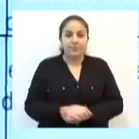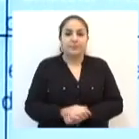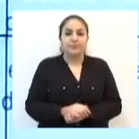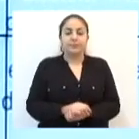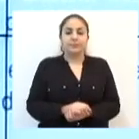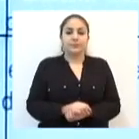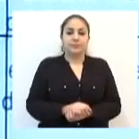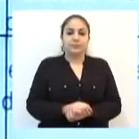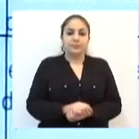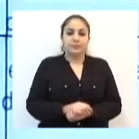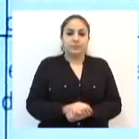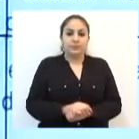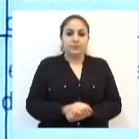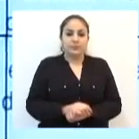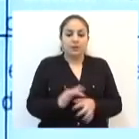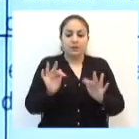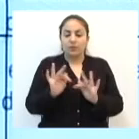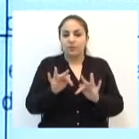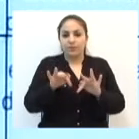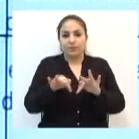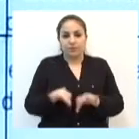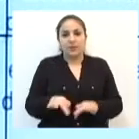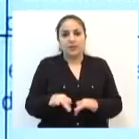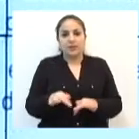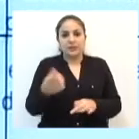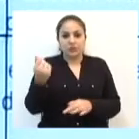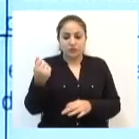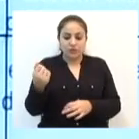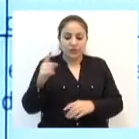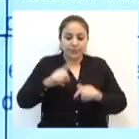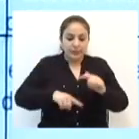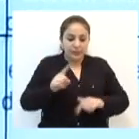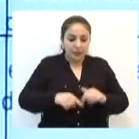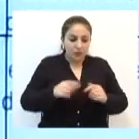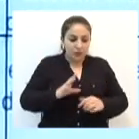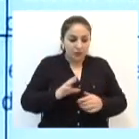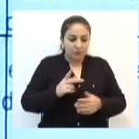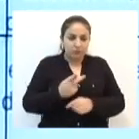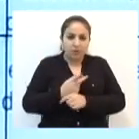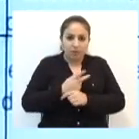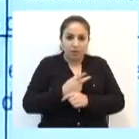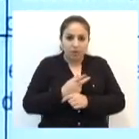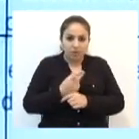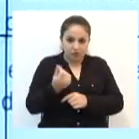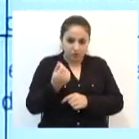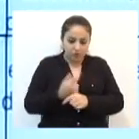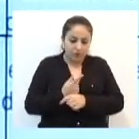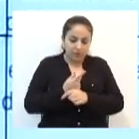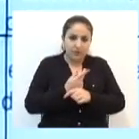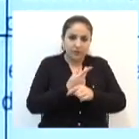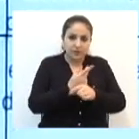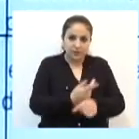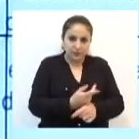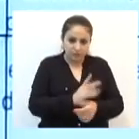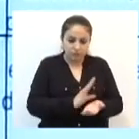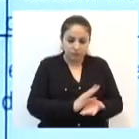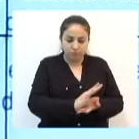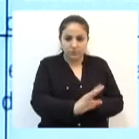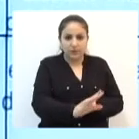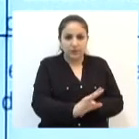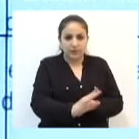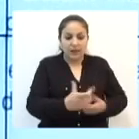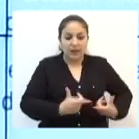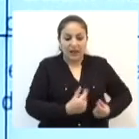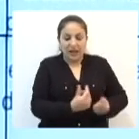No esgotamento das fontes extraordinárias de recursos que financiaram boa parte, né, desse crescimento das